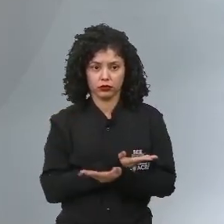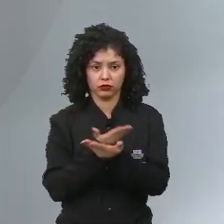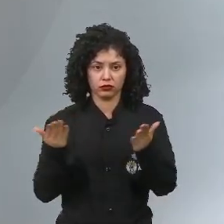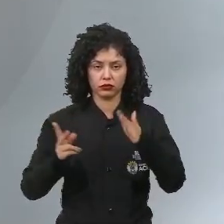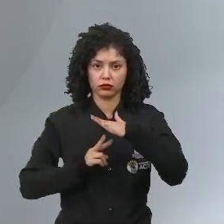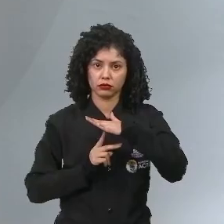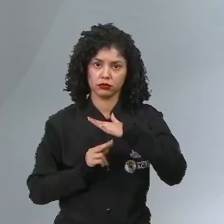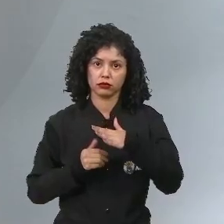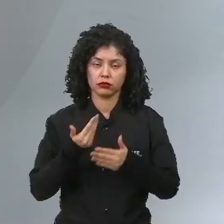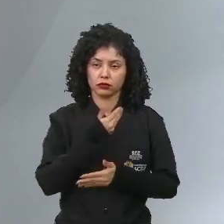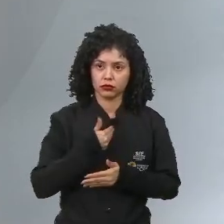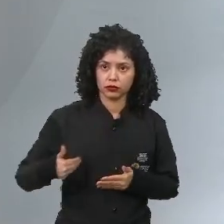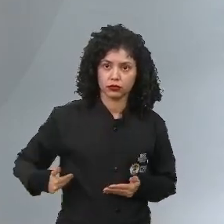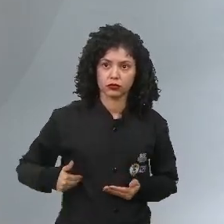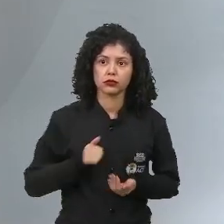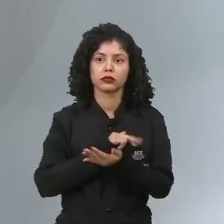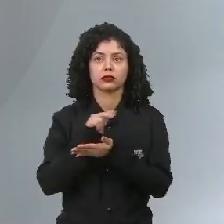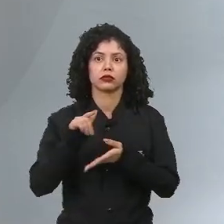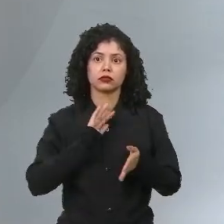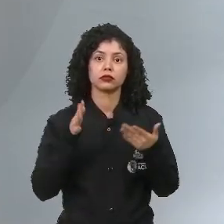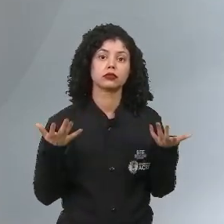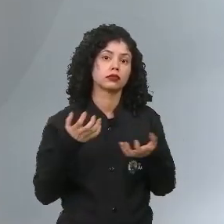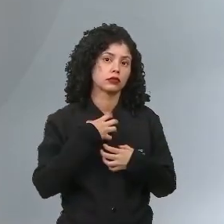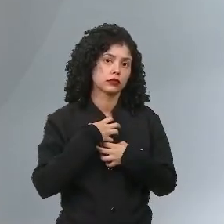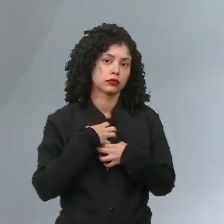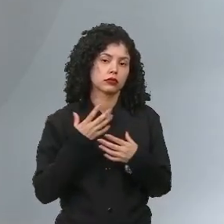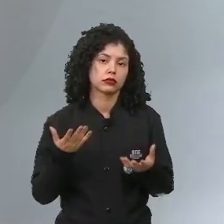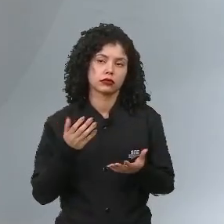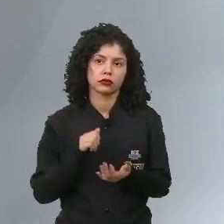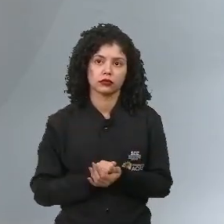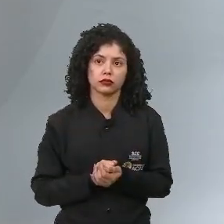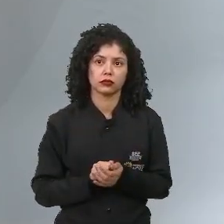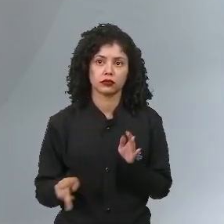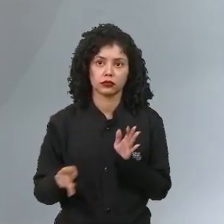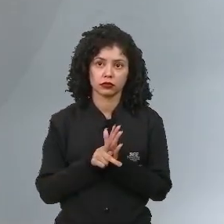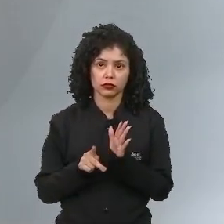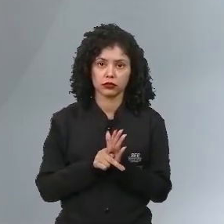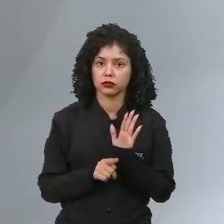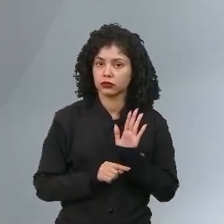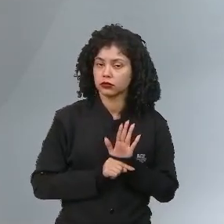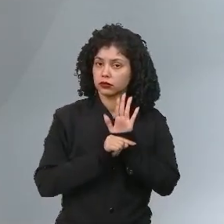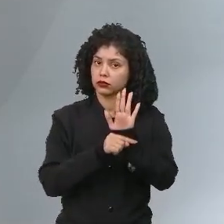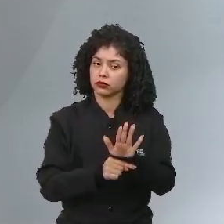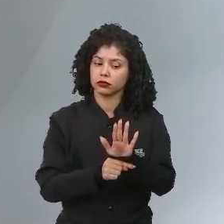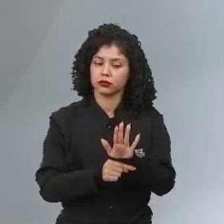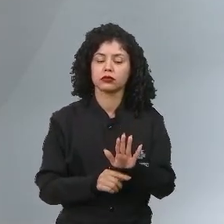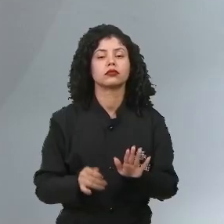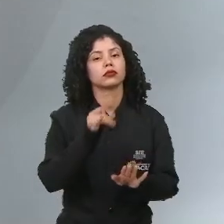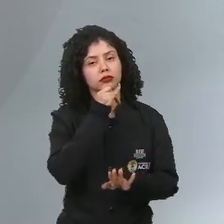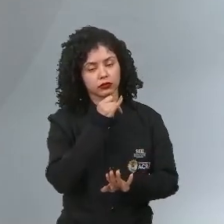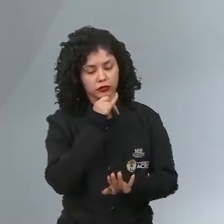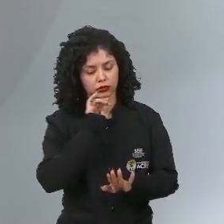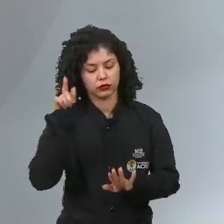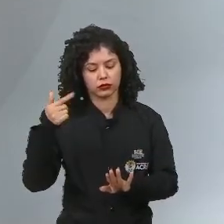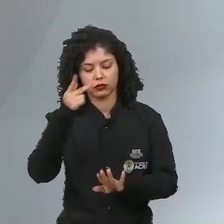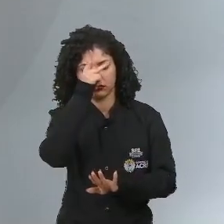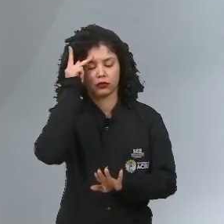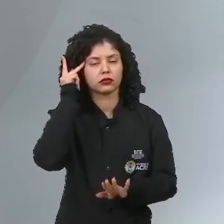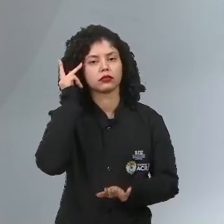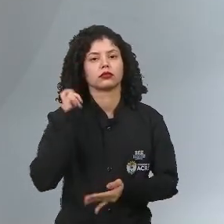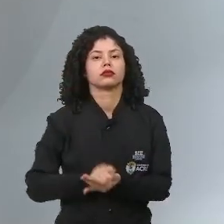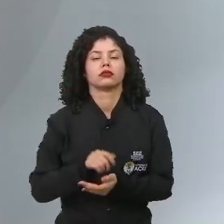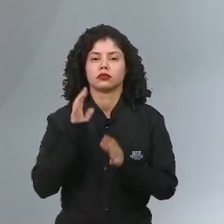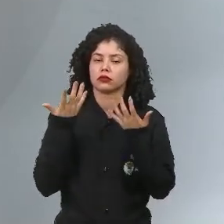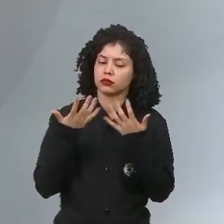praça pública. Então, qual era o sentido de fazer tudo isso com o Tiradentes? Era justamente para mostrar e servir de exemplo para que outras pessoas